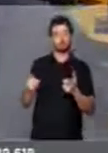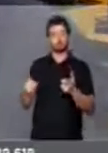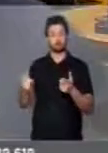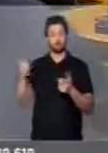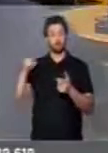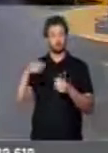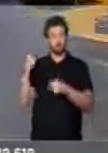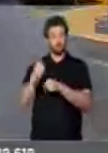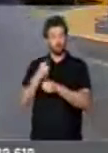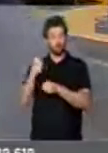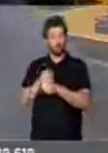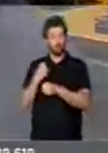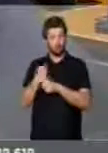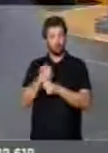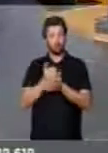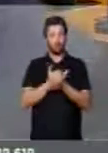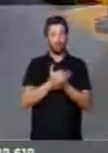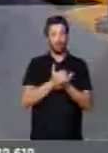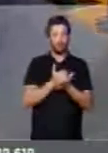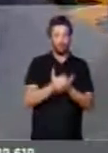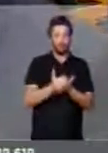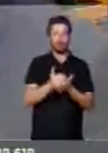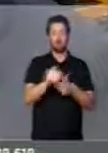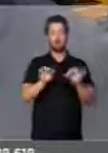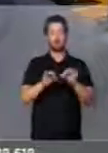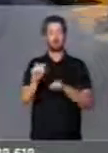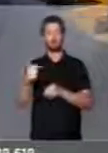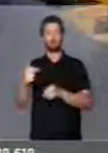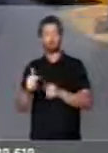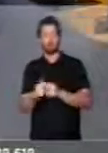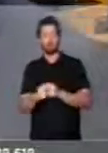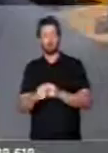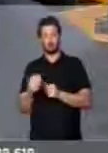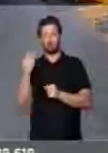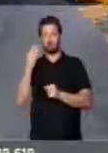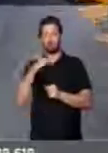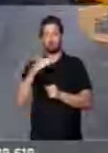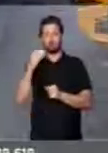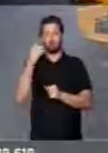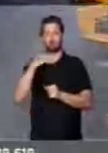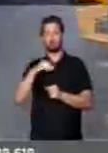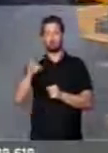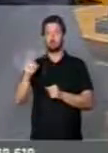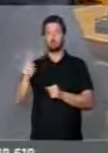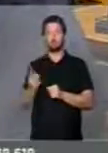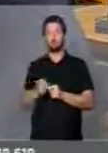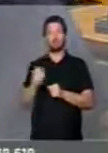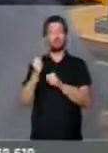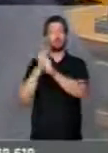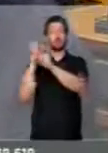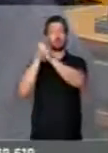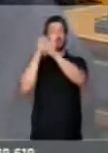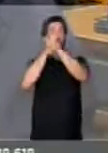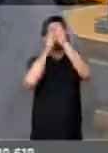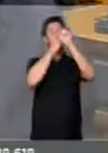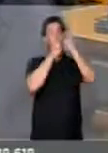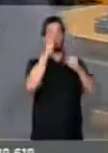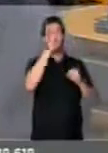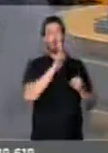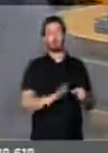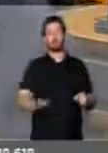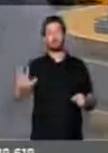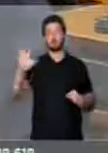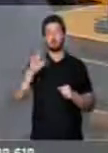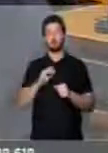As obras que começam sem o devido planejamento, onde bilhões e bilhões, milhares de obras inconcluídas, não é,